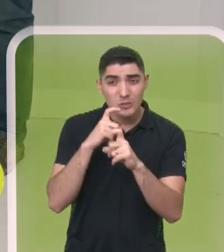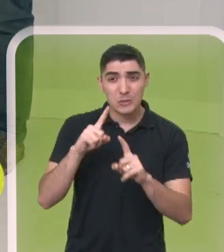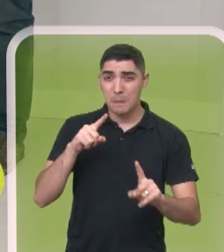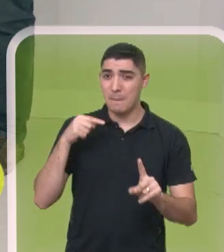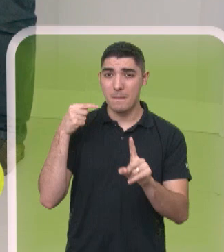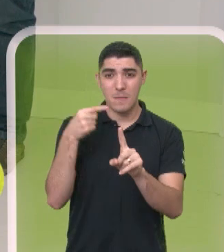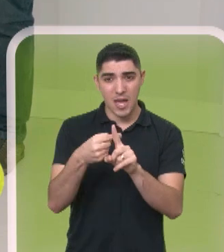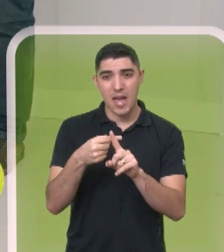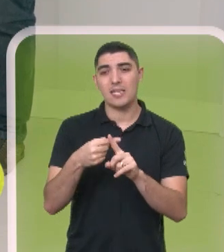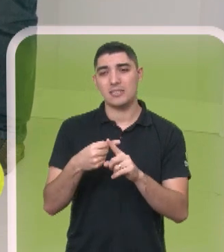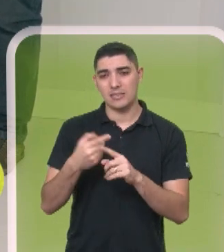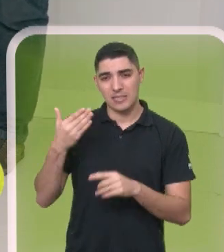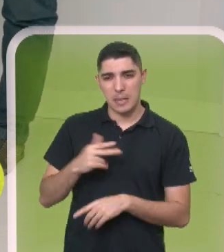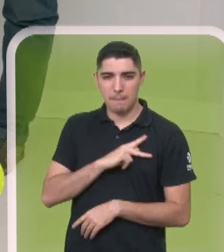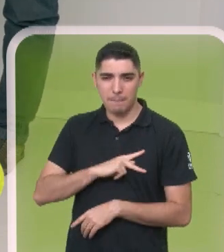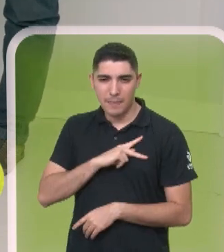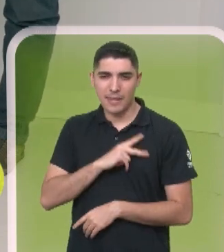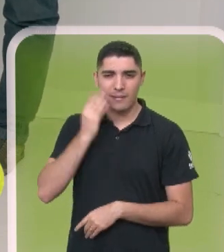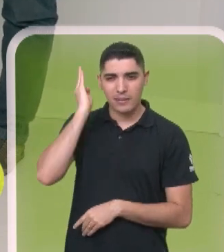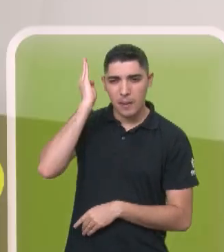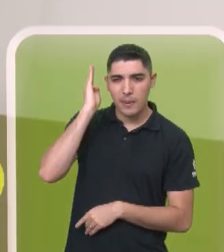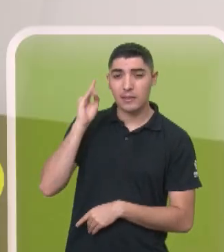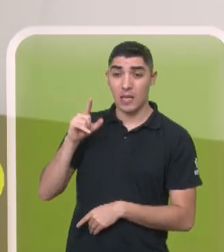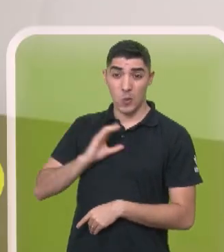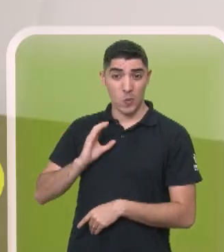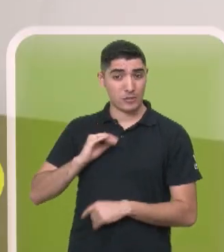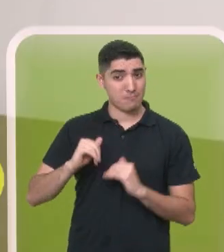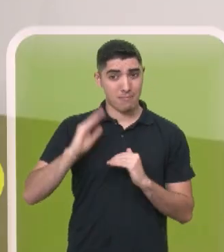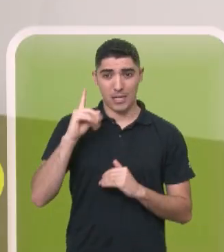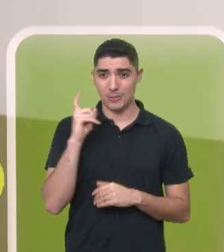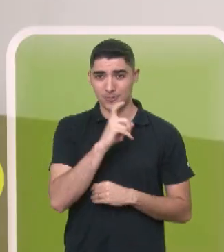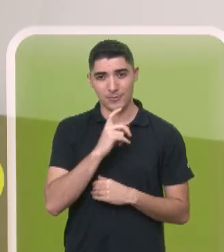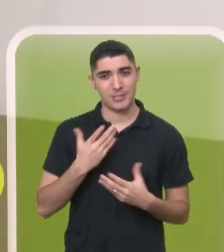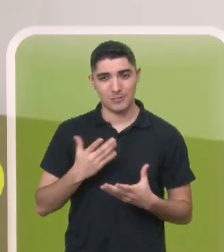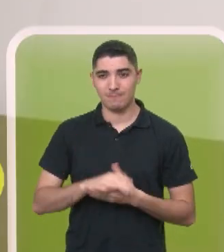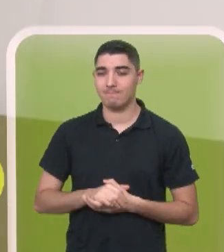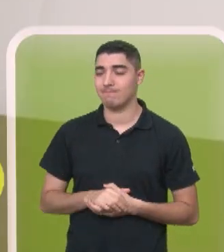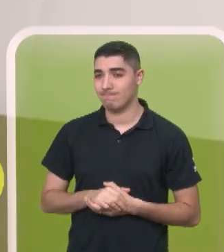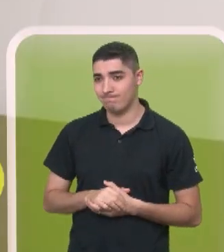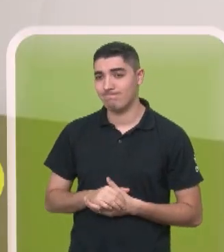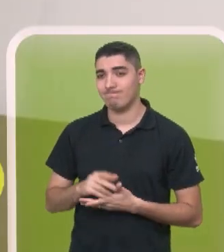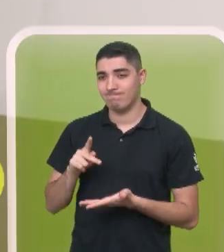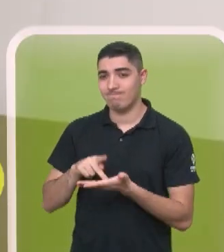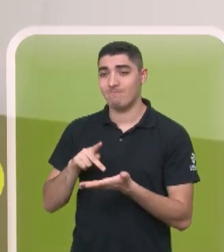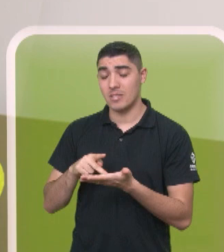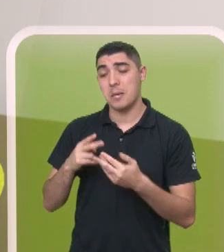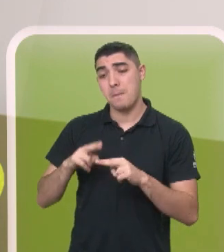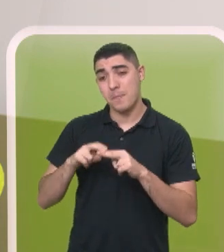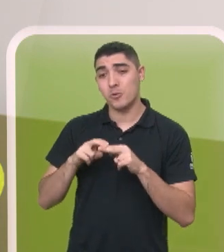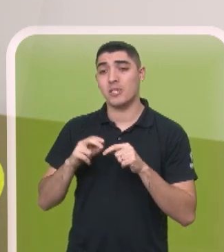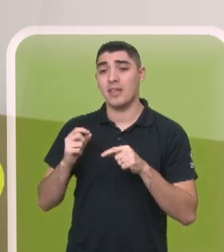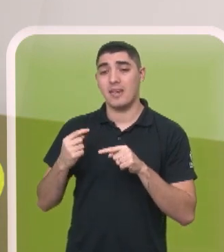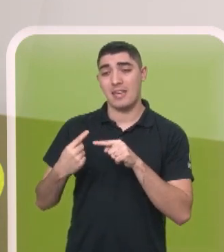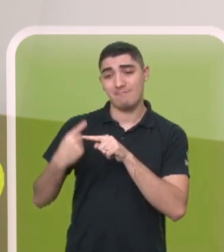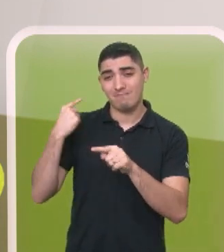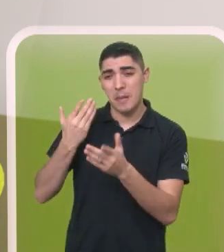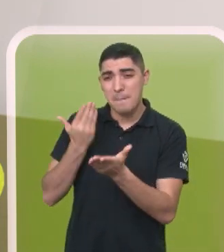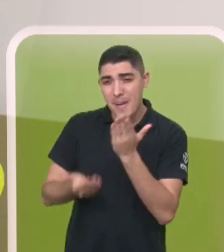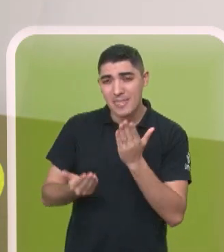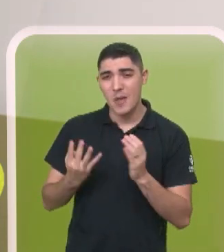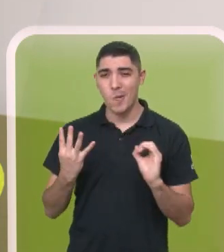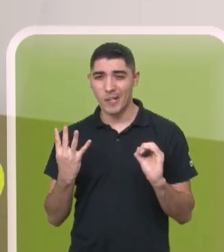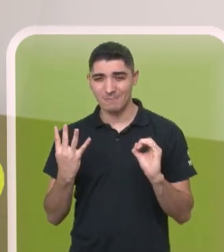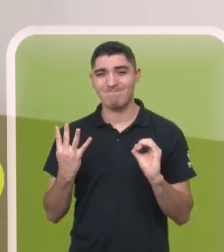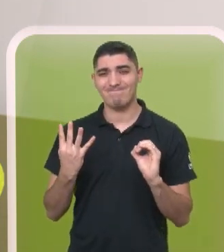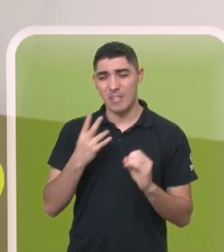do que o próprio Pinda, do que o próprio Taubaté, né? É, um jogo difícil, muito pelo placar de 4-0, né? Que dá uma baixada um